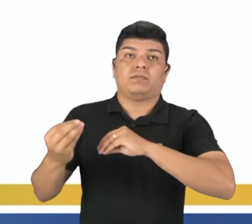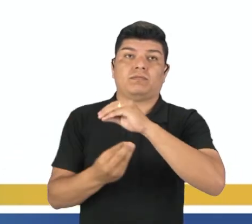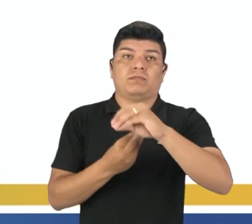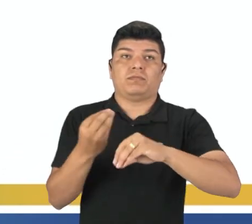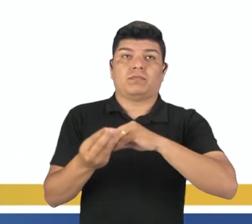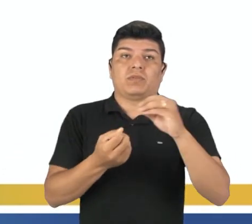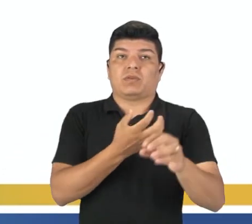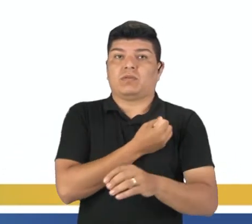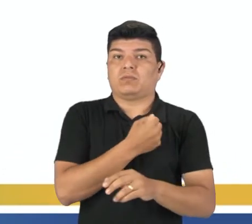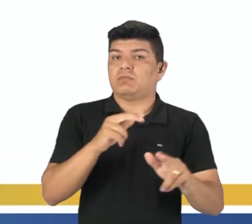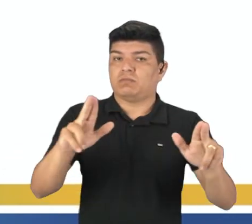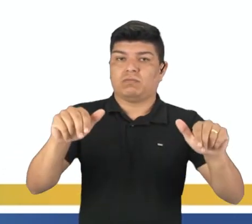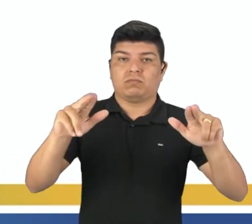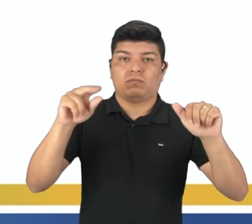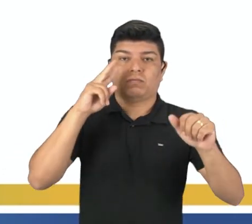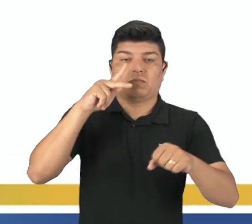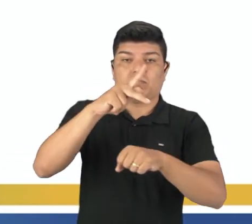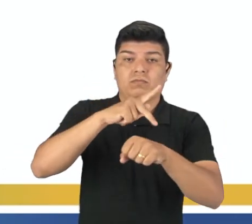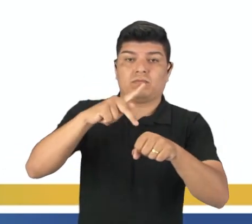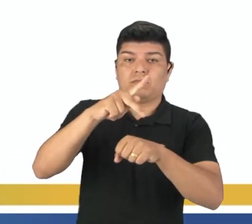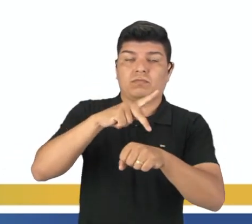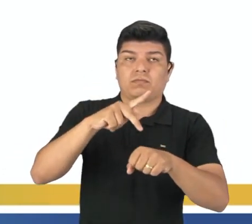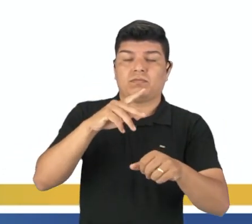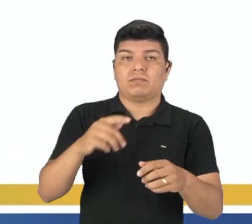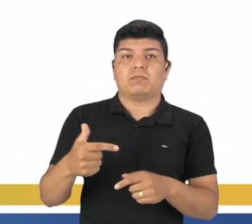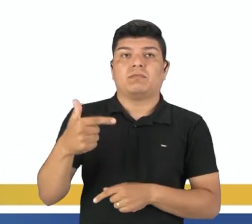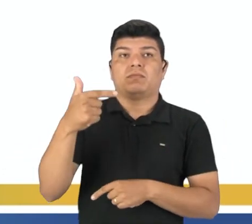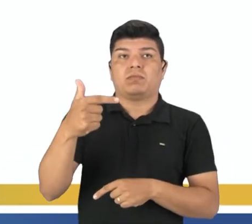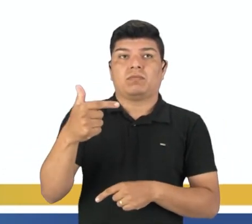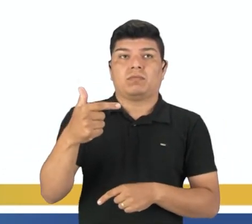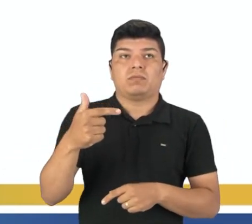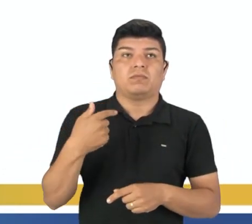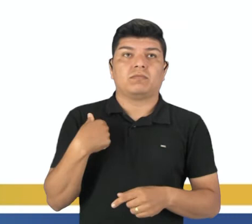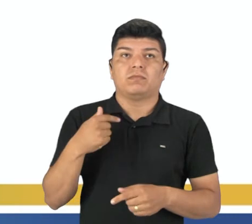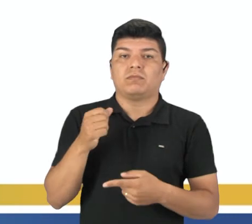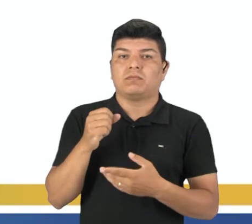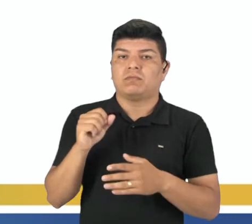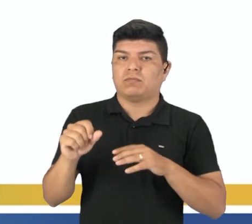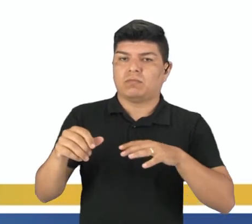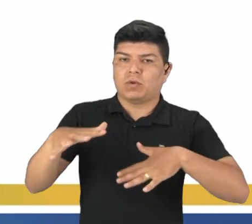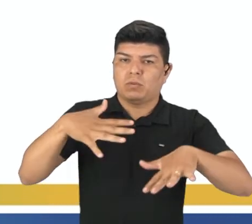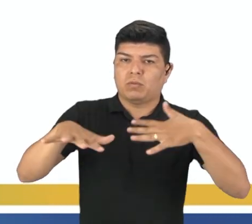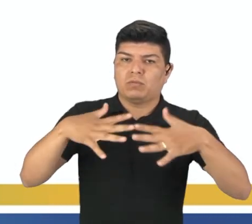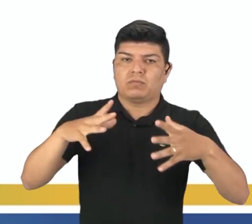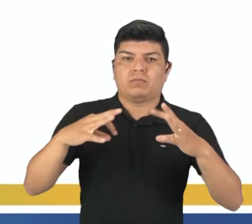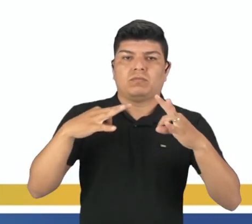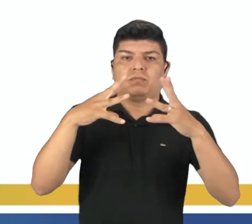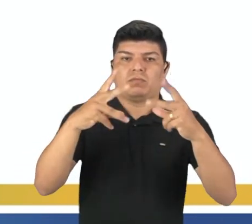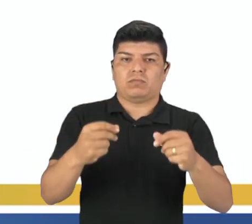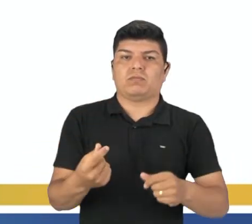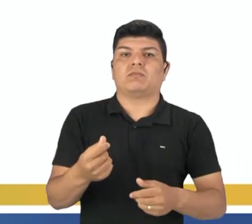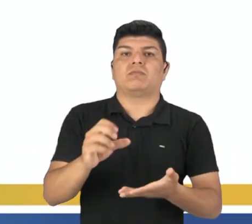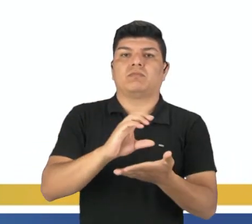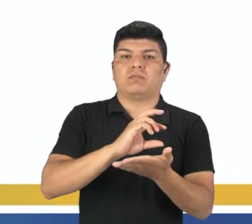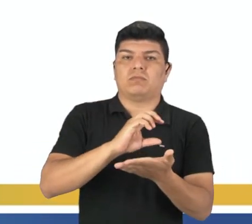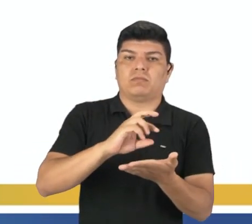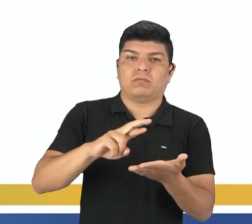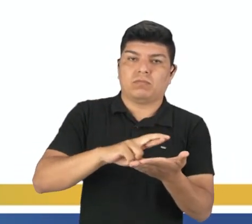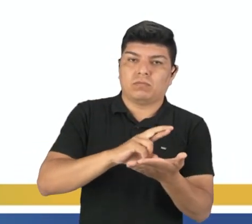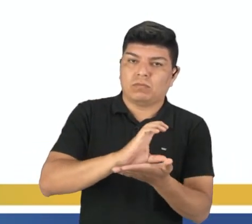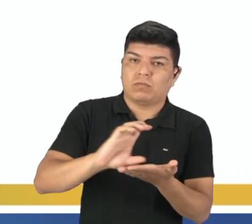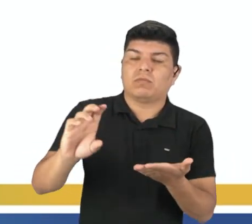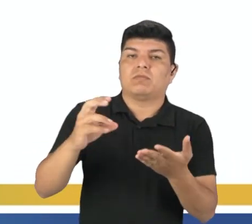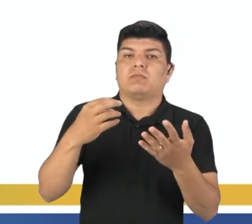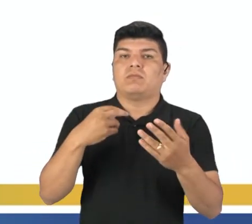um número nunca visto de países e continentes. 2. Promovido uma mobilização total de recursos humanos e